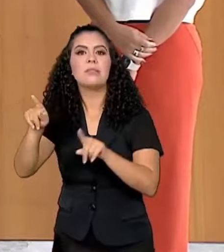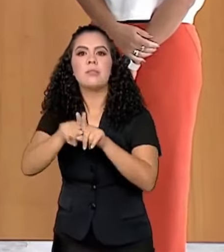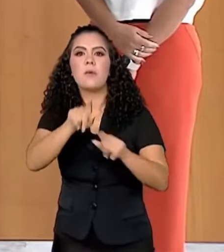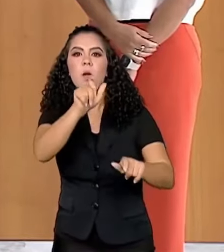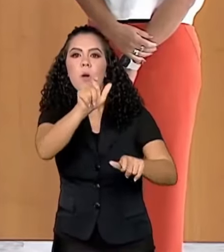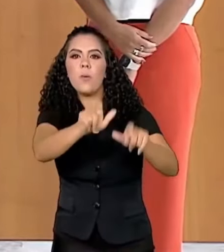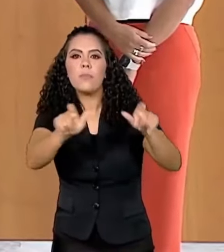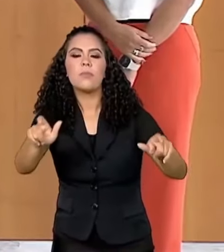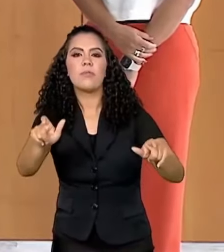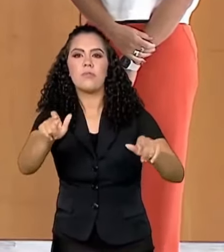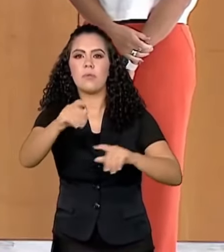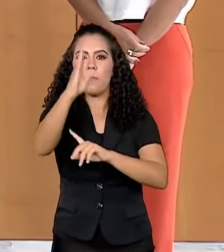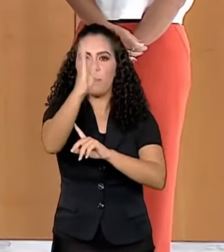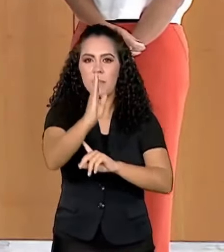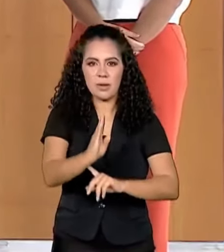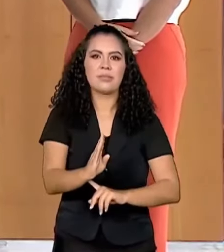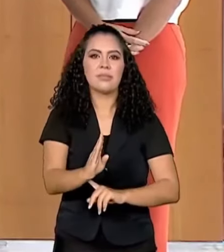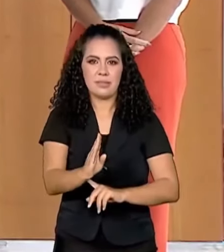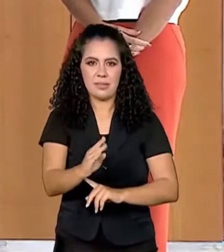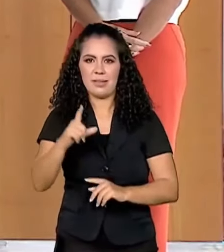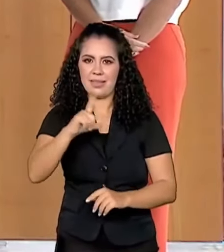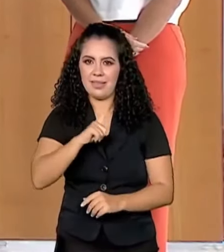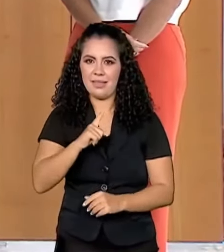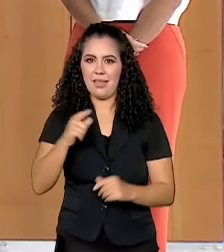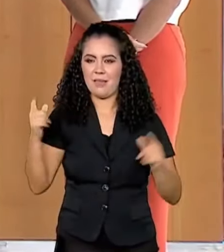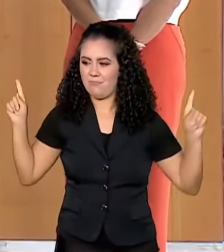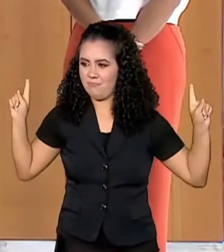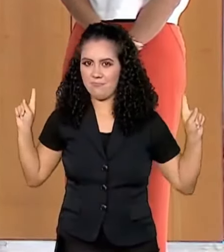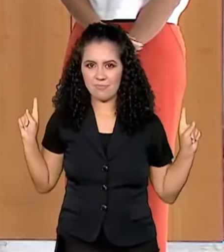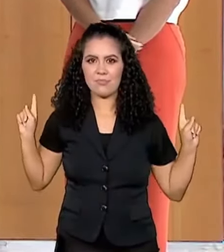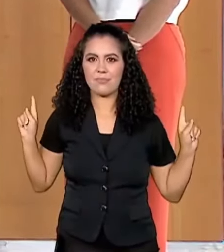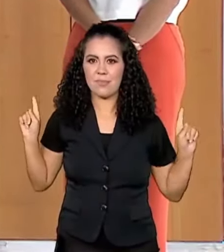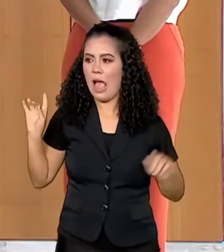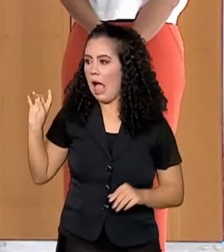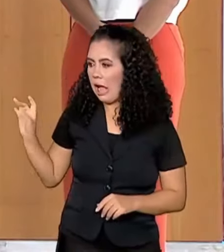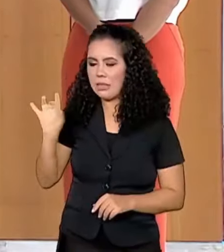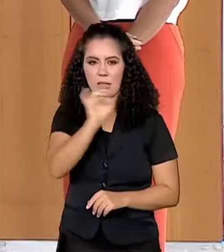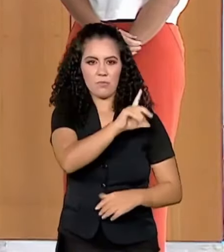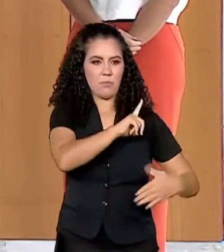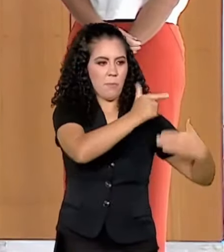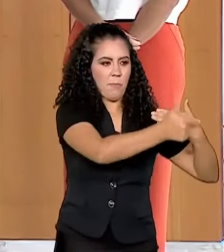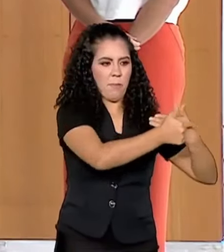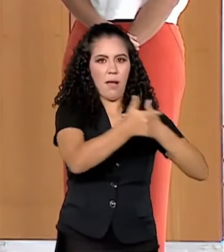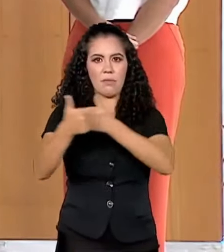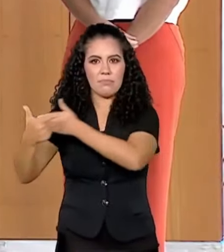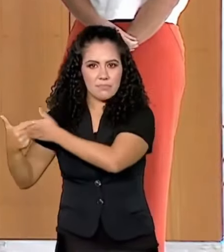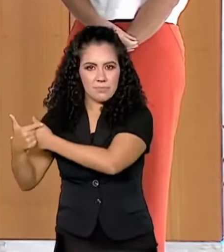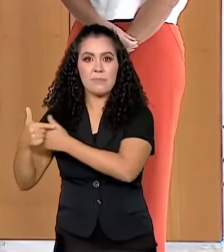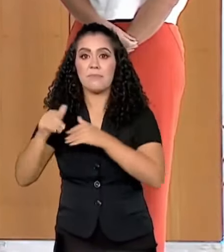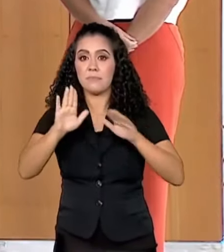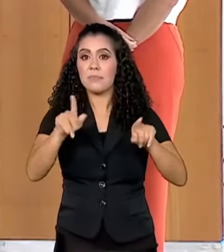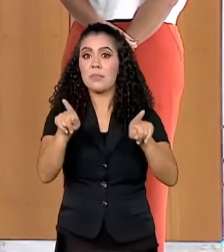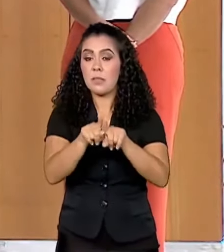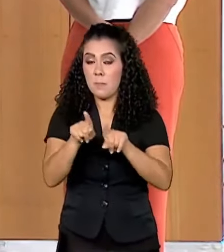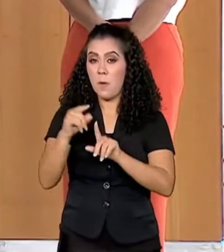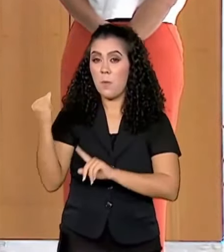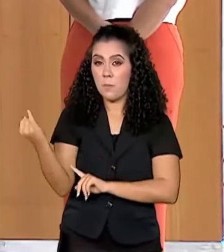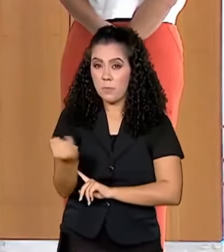brasileiro com essa dupla que está aqui do meu lado cada um na sua fun O que é